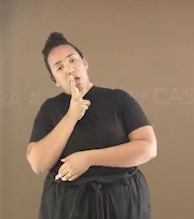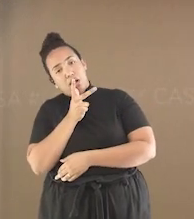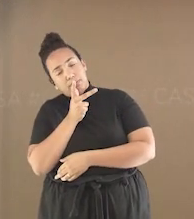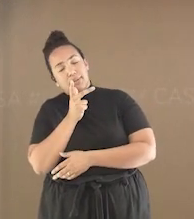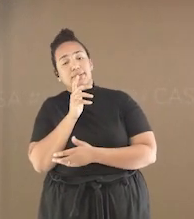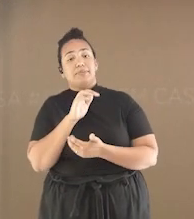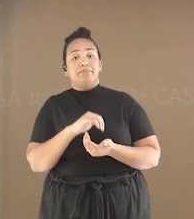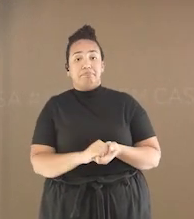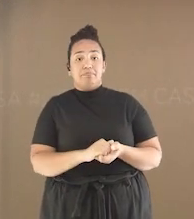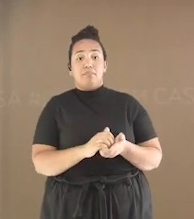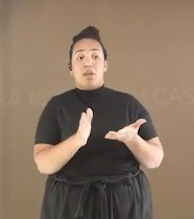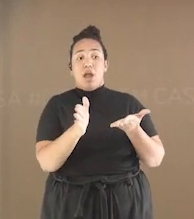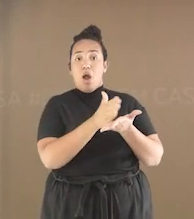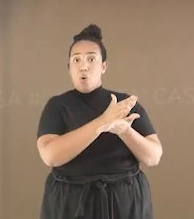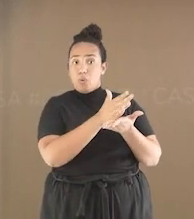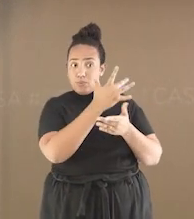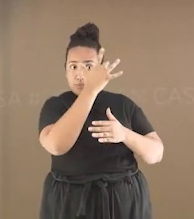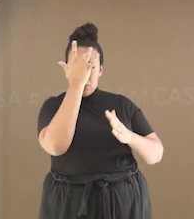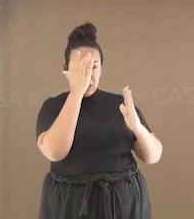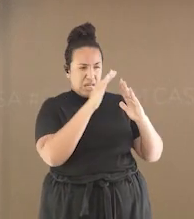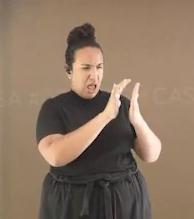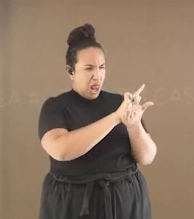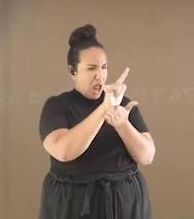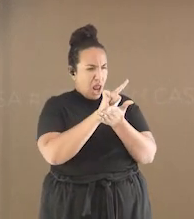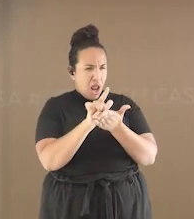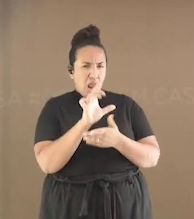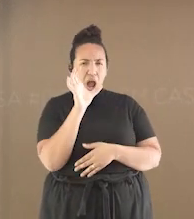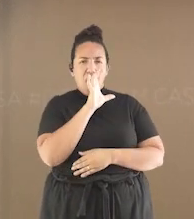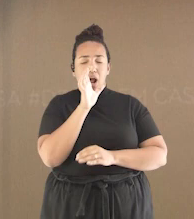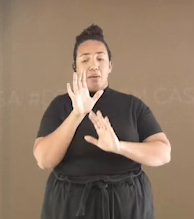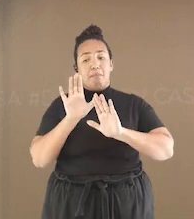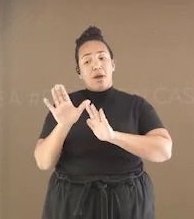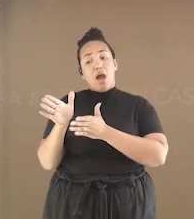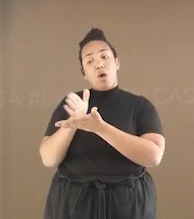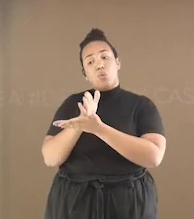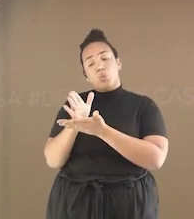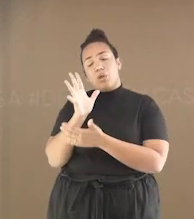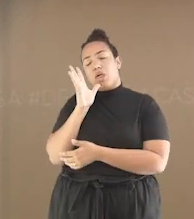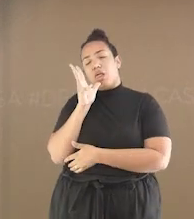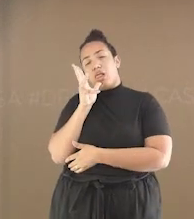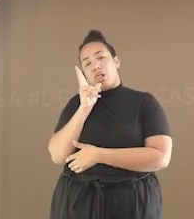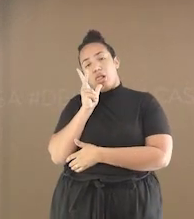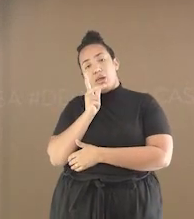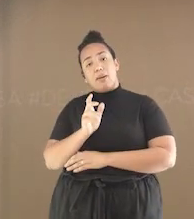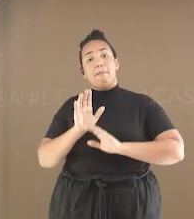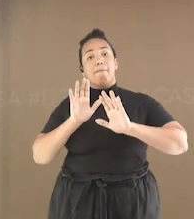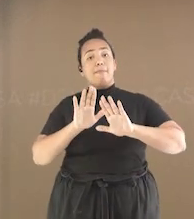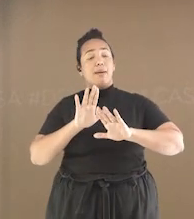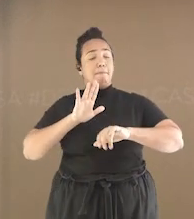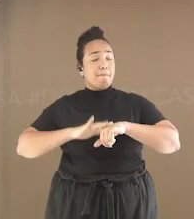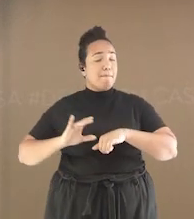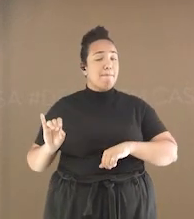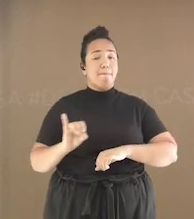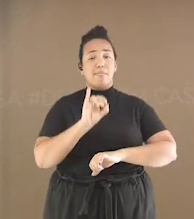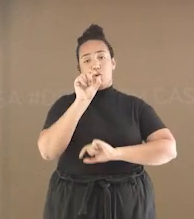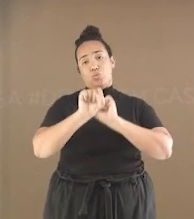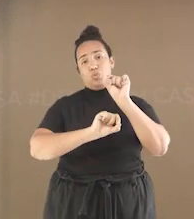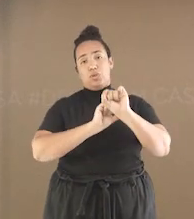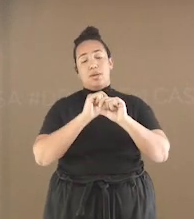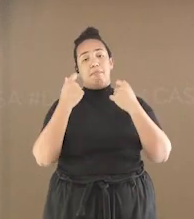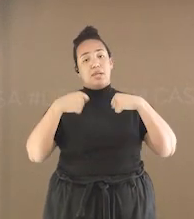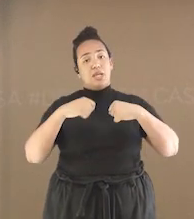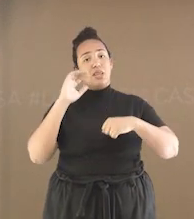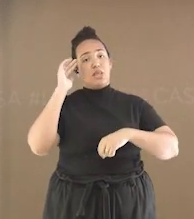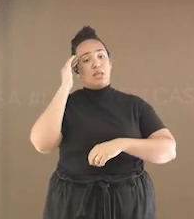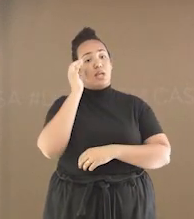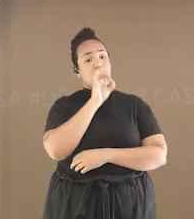mais rápidos nas tarefas de casa, outros demoram mais. Mas o mais importante é entender que cada pessoa tem